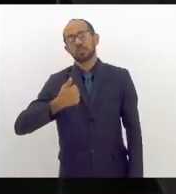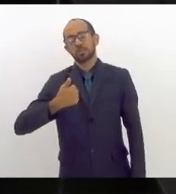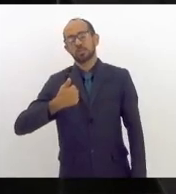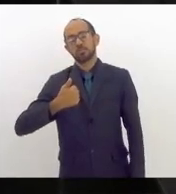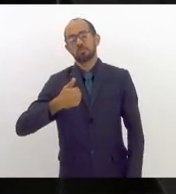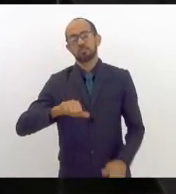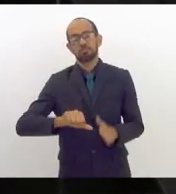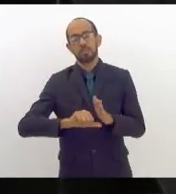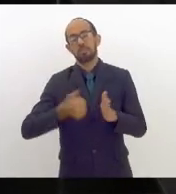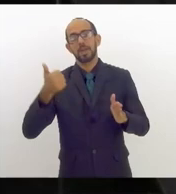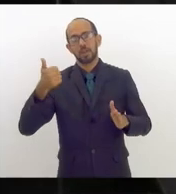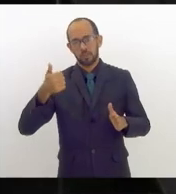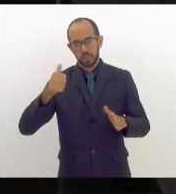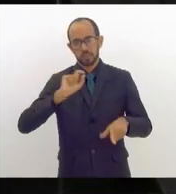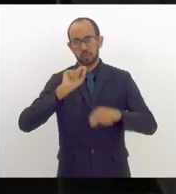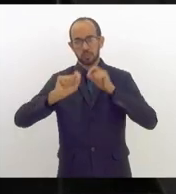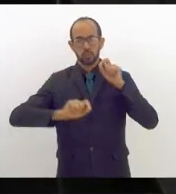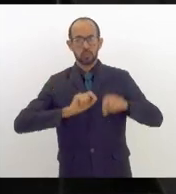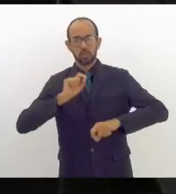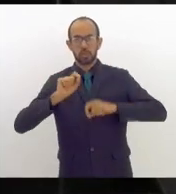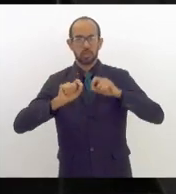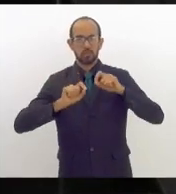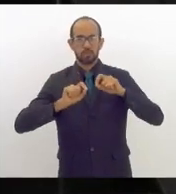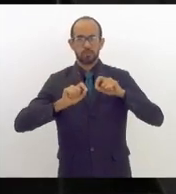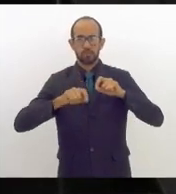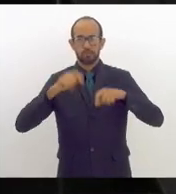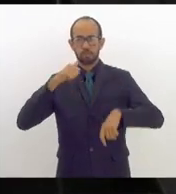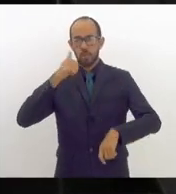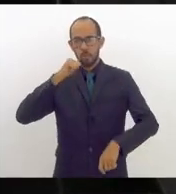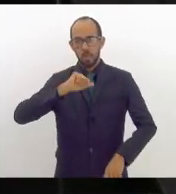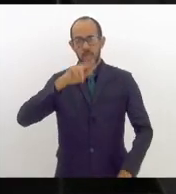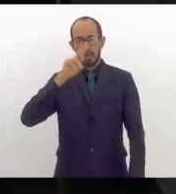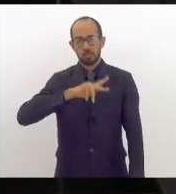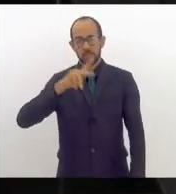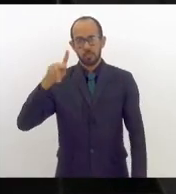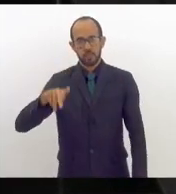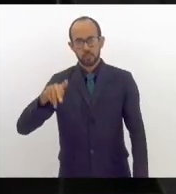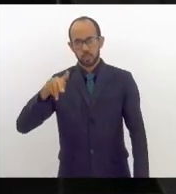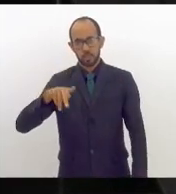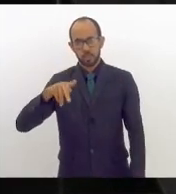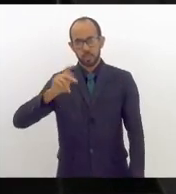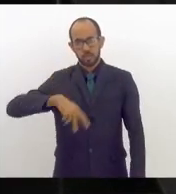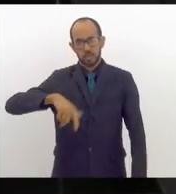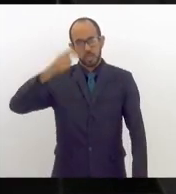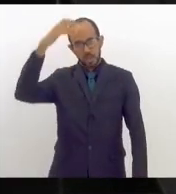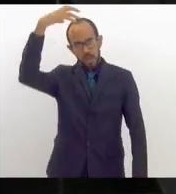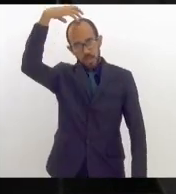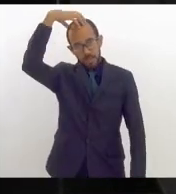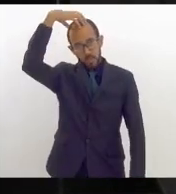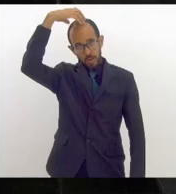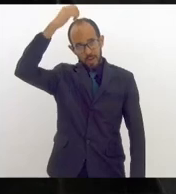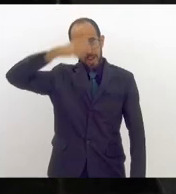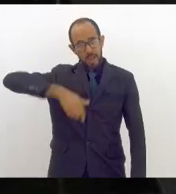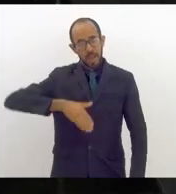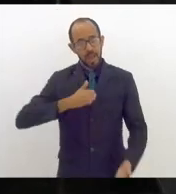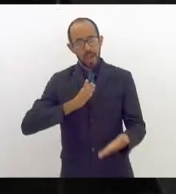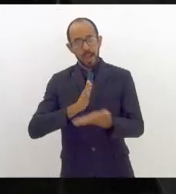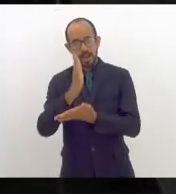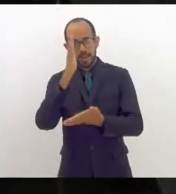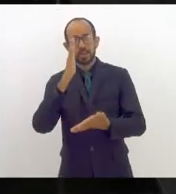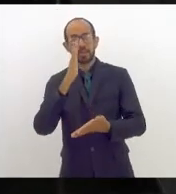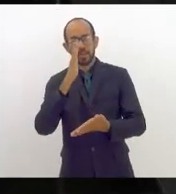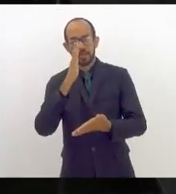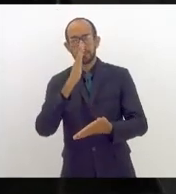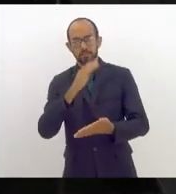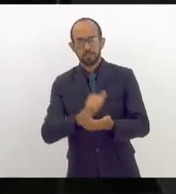deputada Marta Rocha por uma professora uma mulher reitora Eleita pela comunidade acadêmica